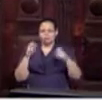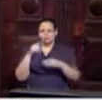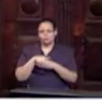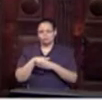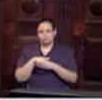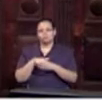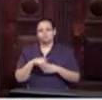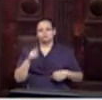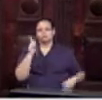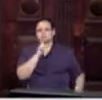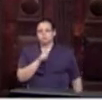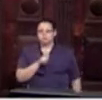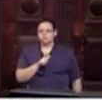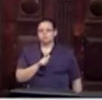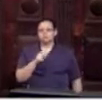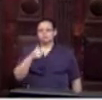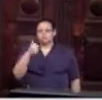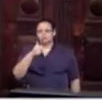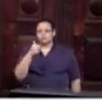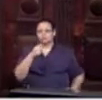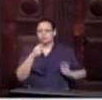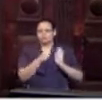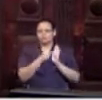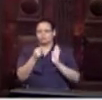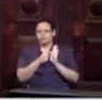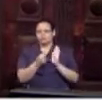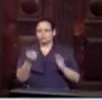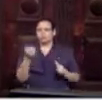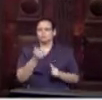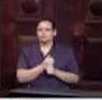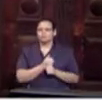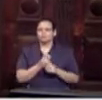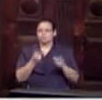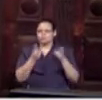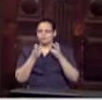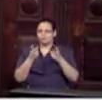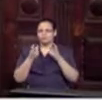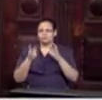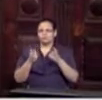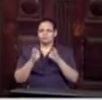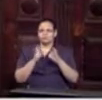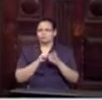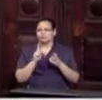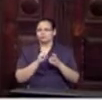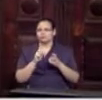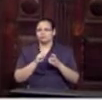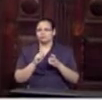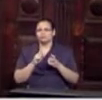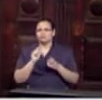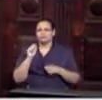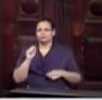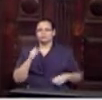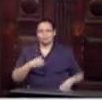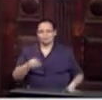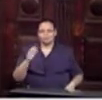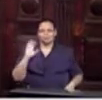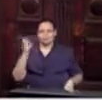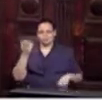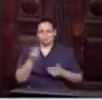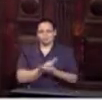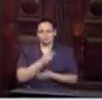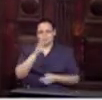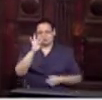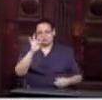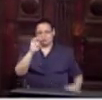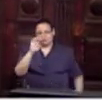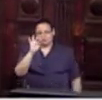já no primeiro artigo do substitutivo, percebe-se que não se trata dos efeitos do FEF,